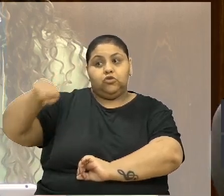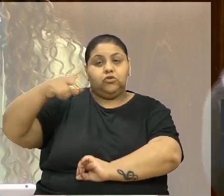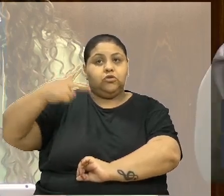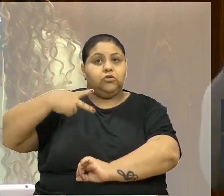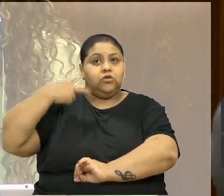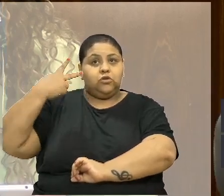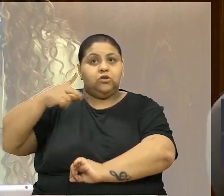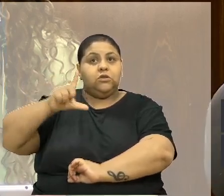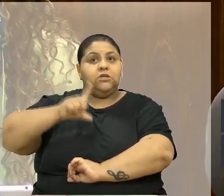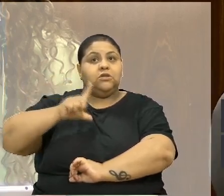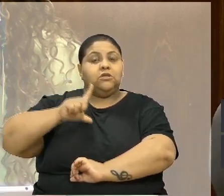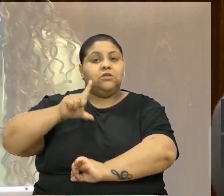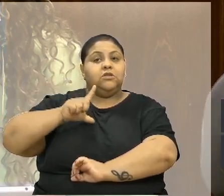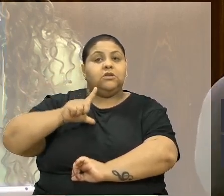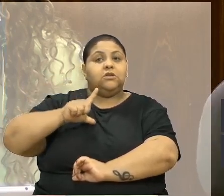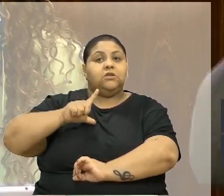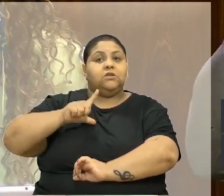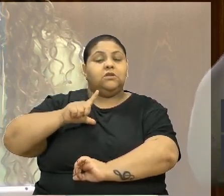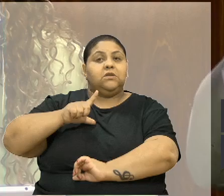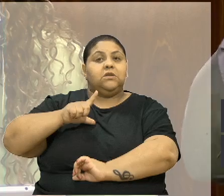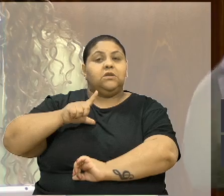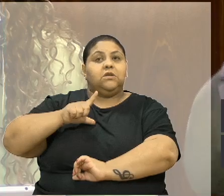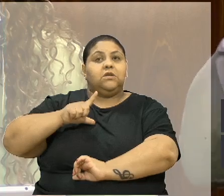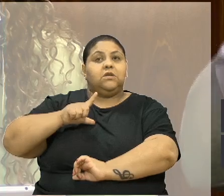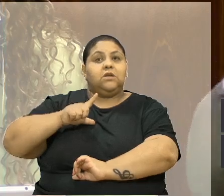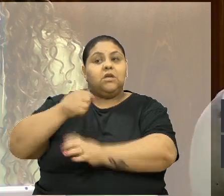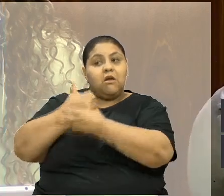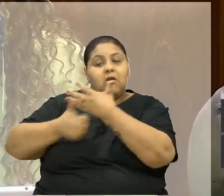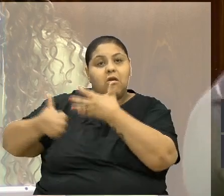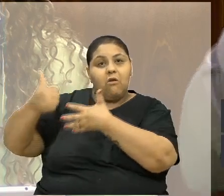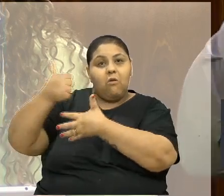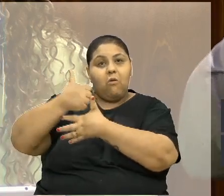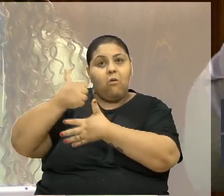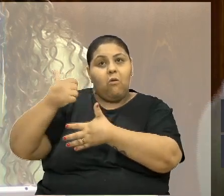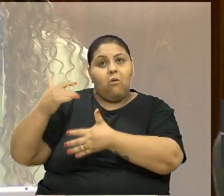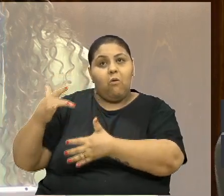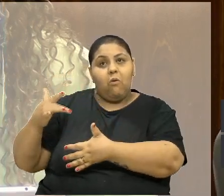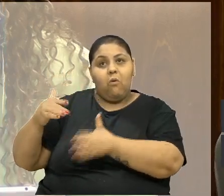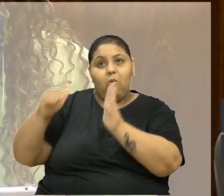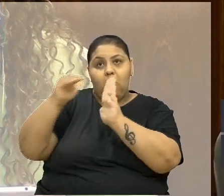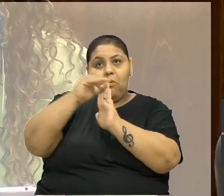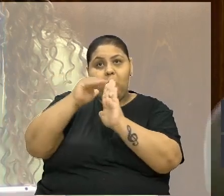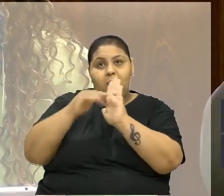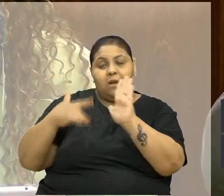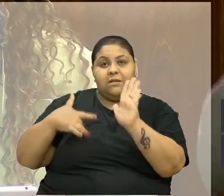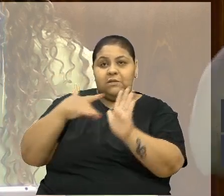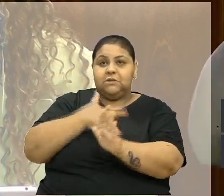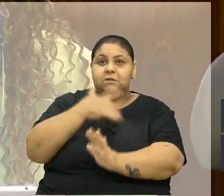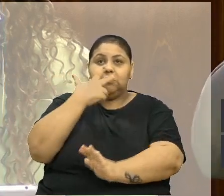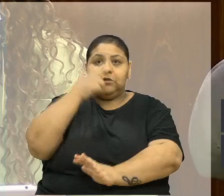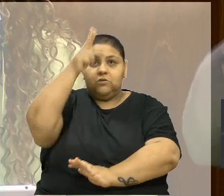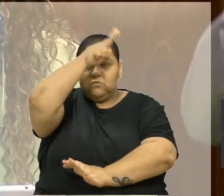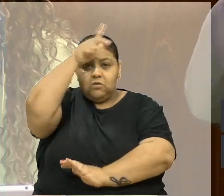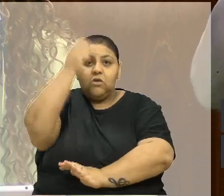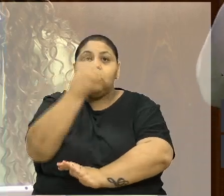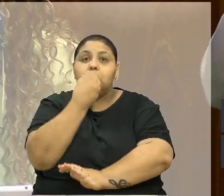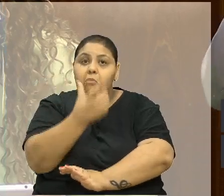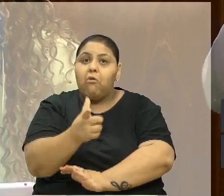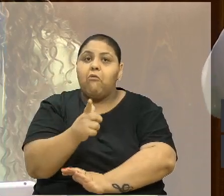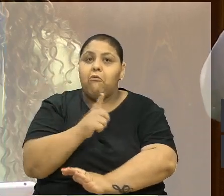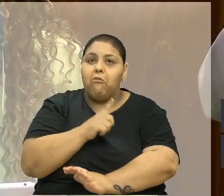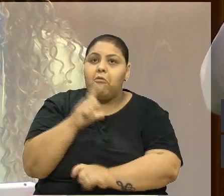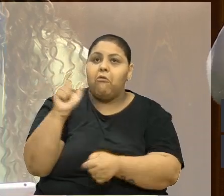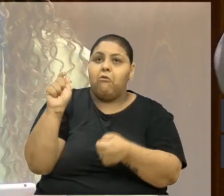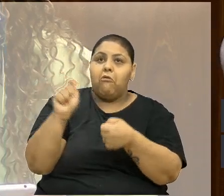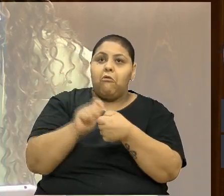vereadores e temos o privilégio de ter um plano de saúde privado, como o prefeito tem, e que bom que o prefeito tem, fez o